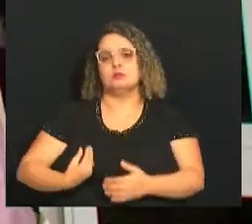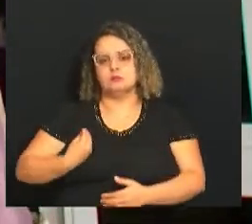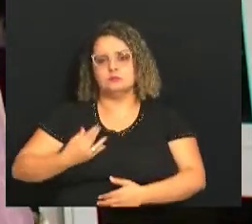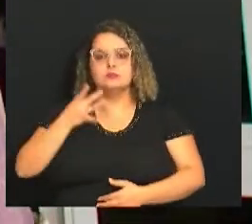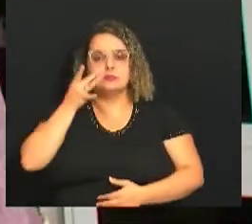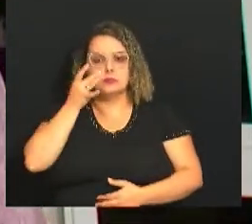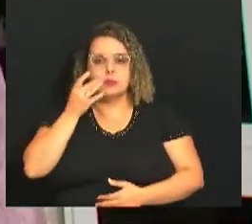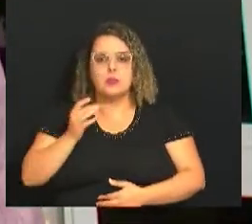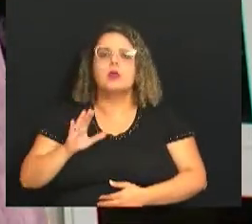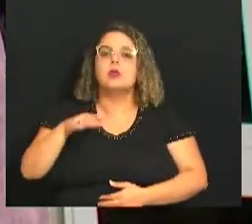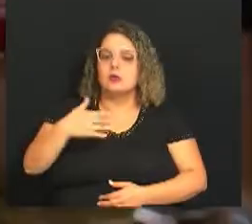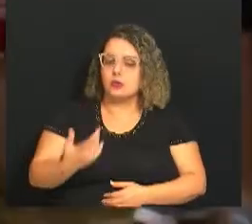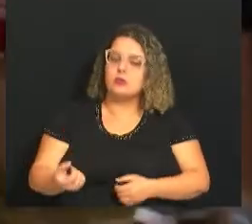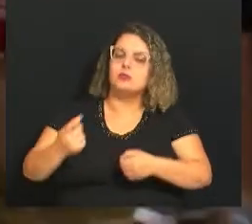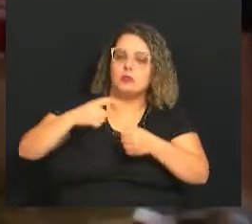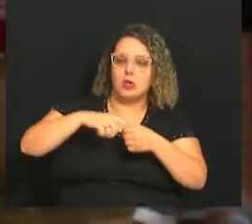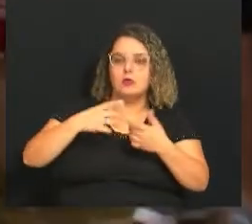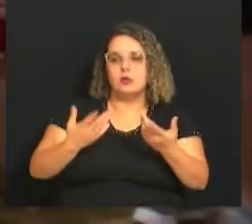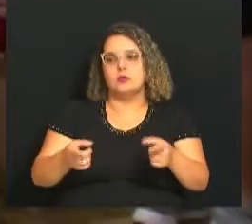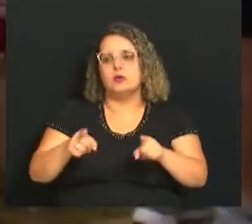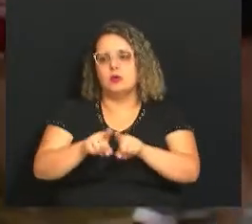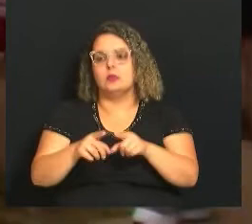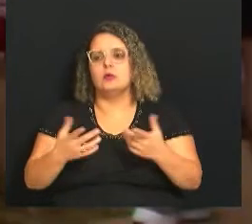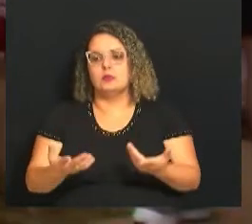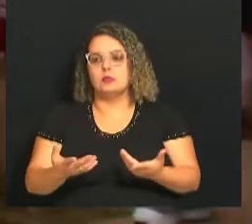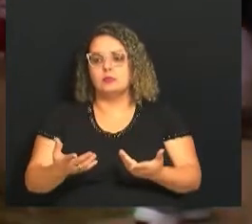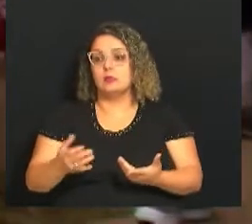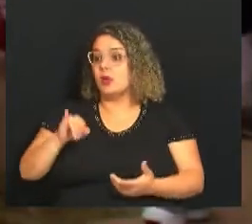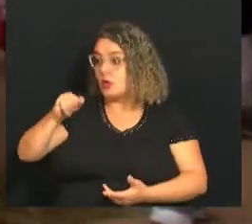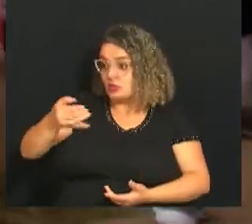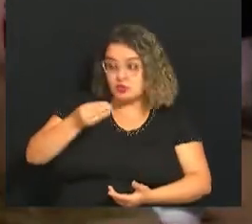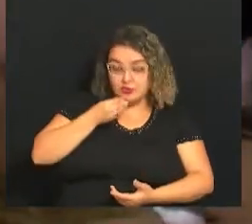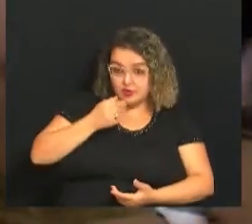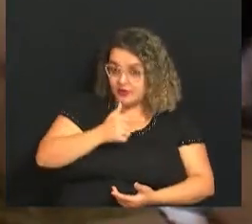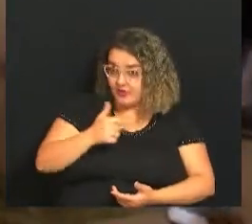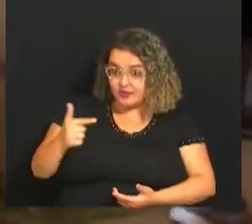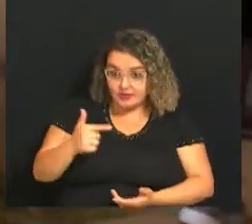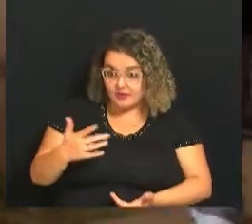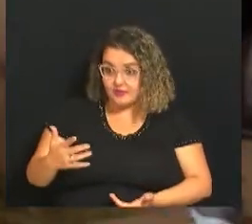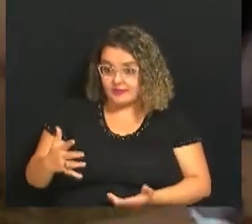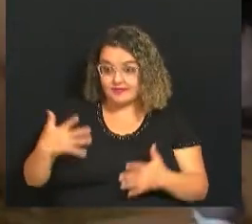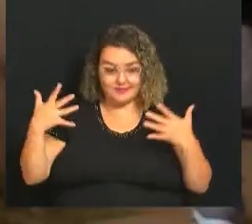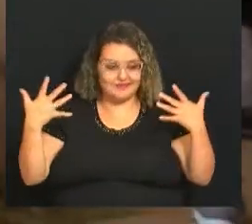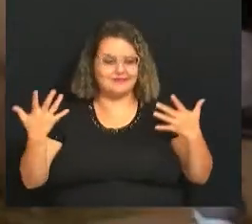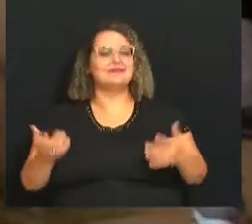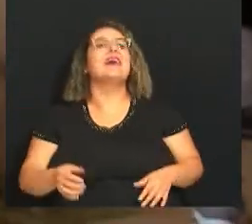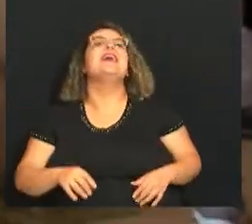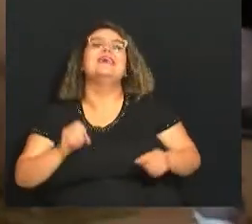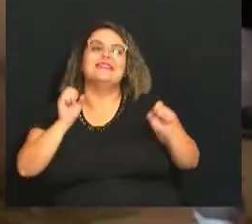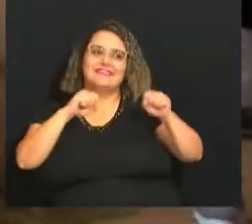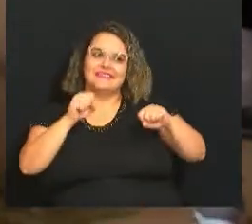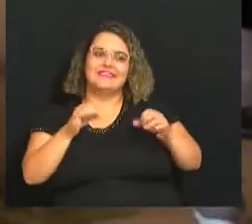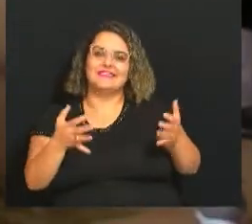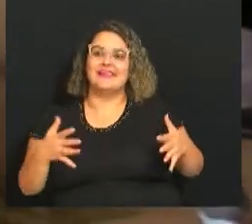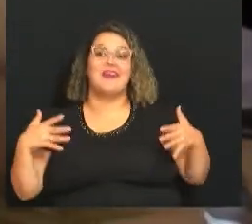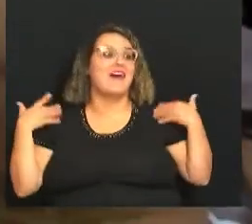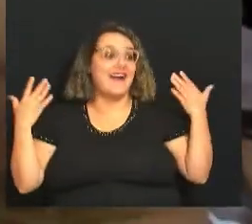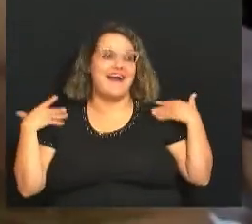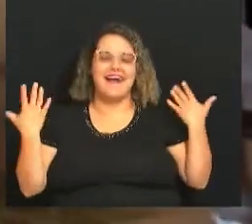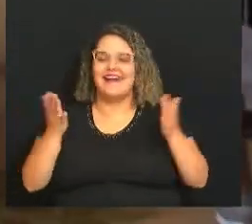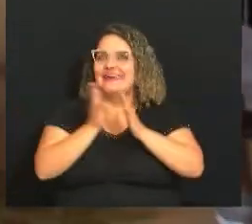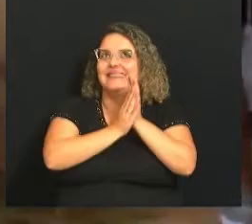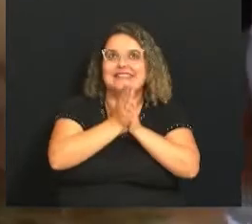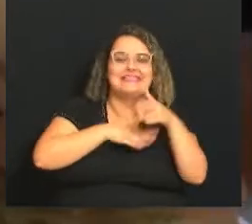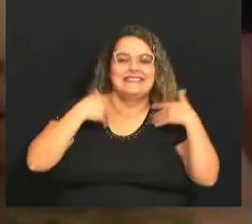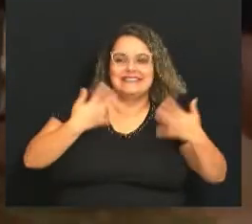quando vai agora retomar. Então agora é só aproveitar 2022 calorado. Com certeza. Eu estou animadíssima. O pessoal do IA